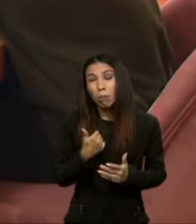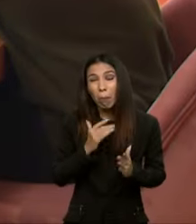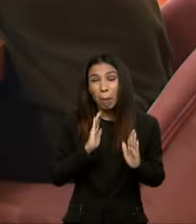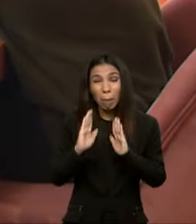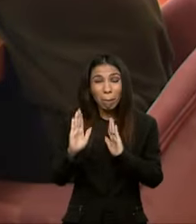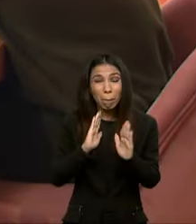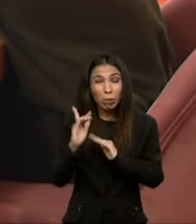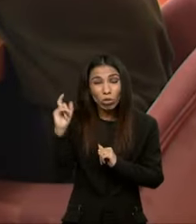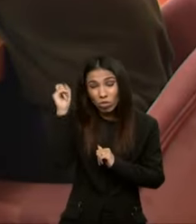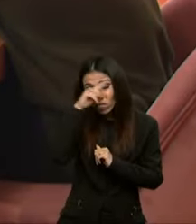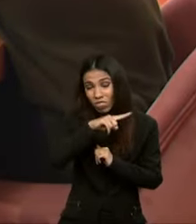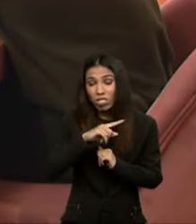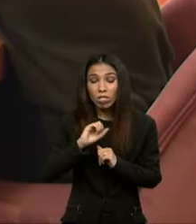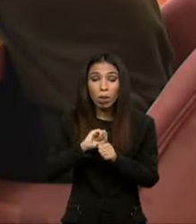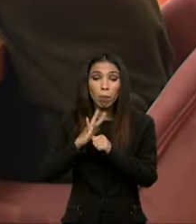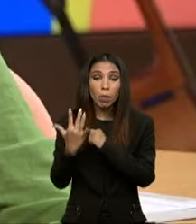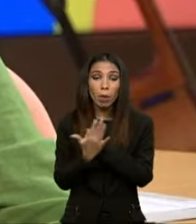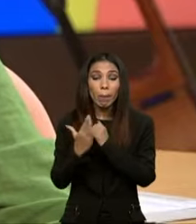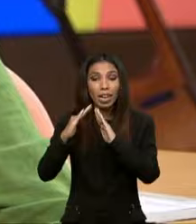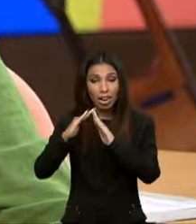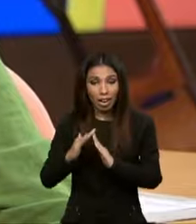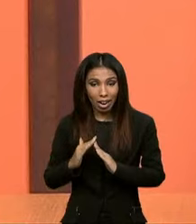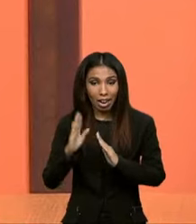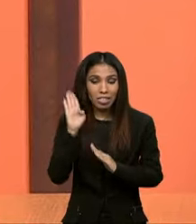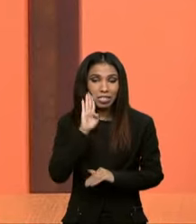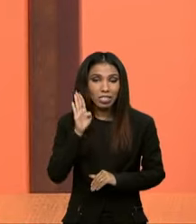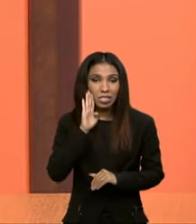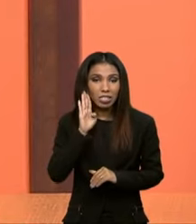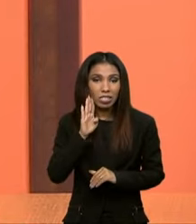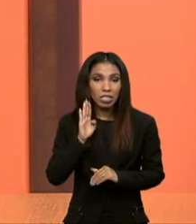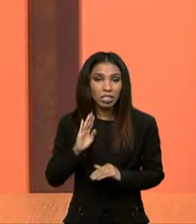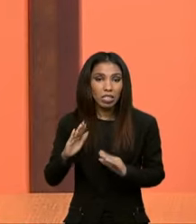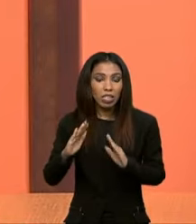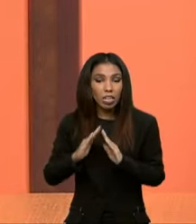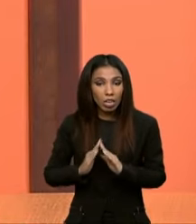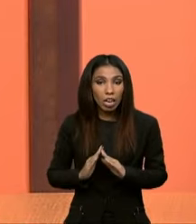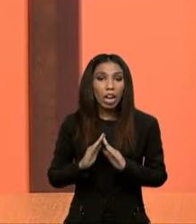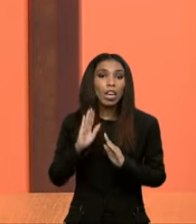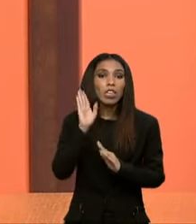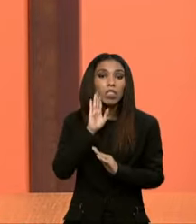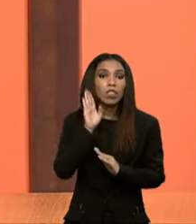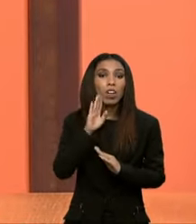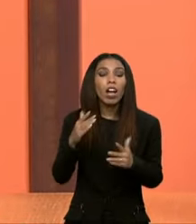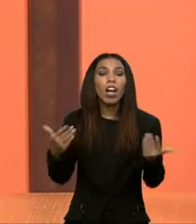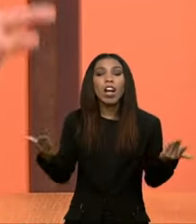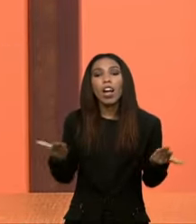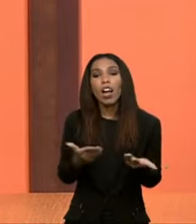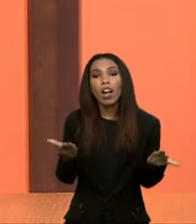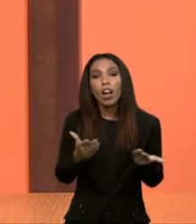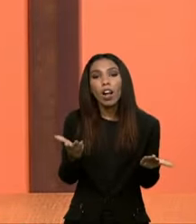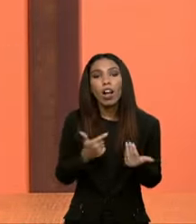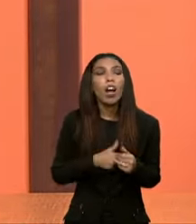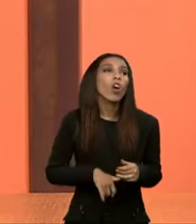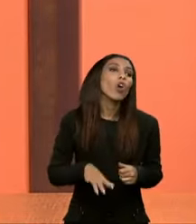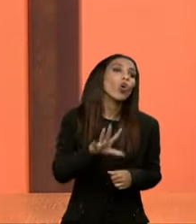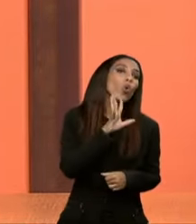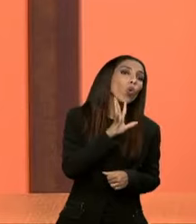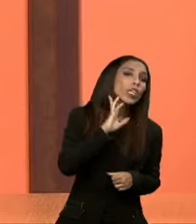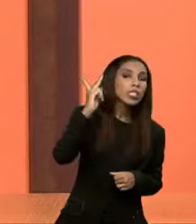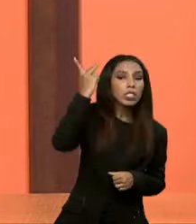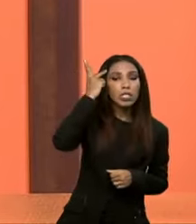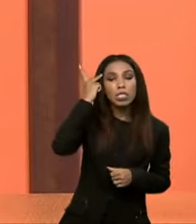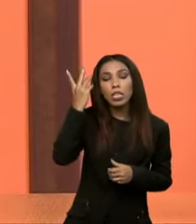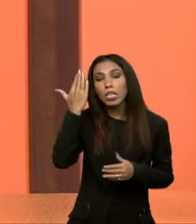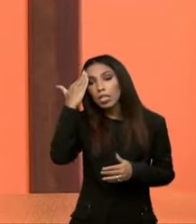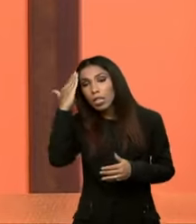e eu estava numa casa legal. Ah, é maravilhoso. Aí... E aí a casa foi super bem. Agora é que eu tô conhecendo mais São Paulo, entendendo mais